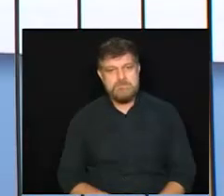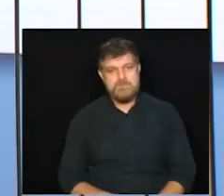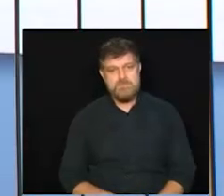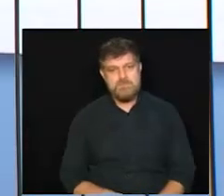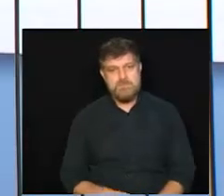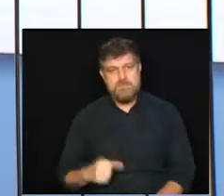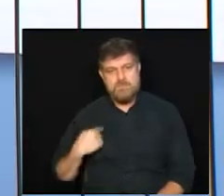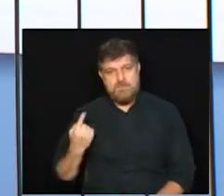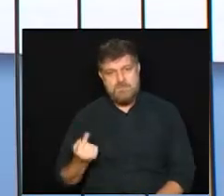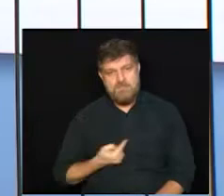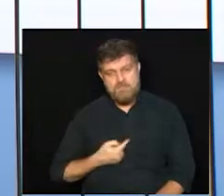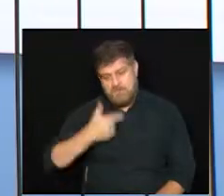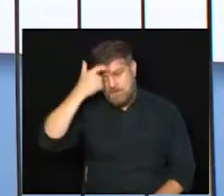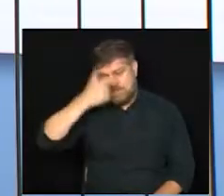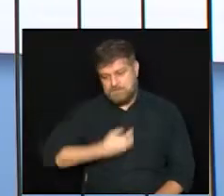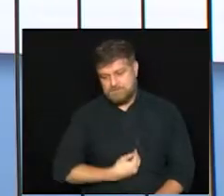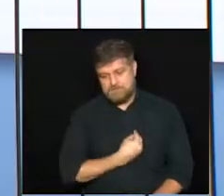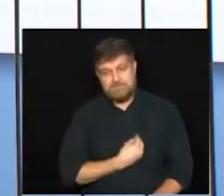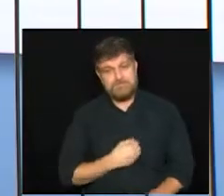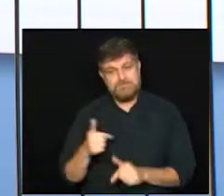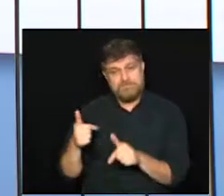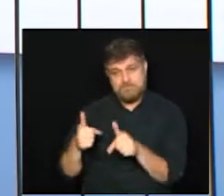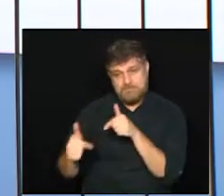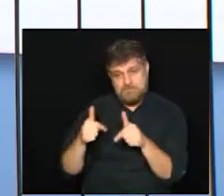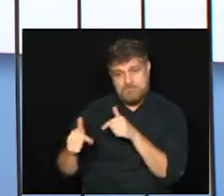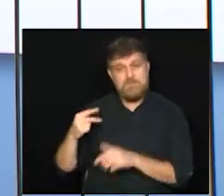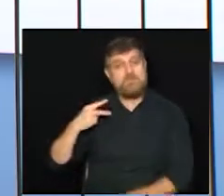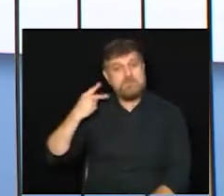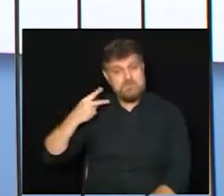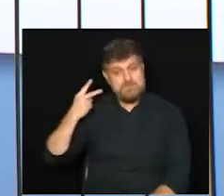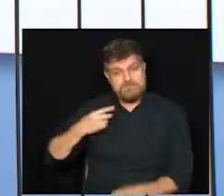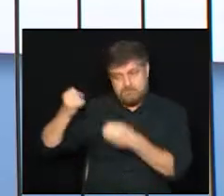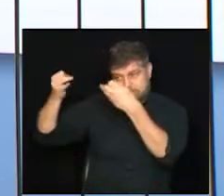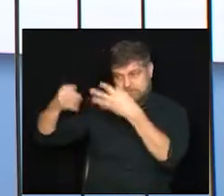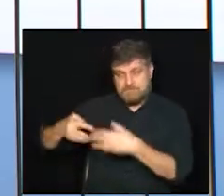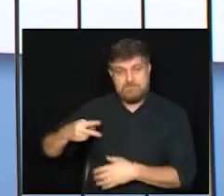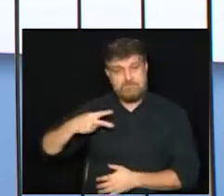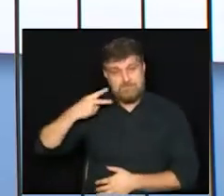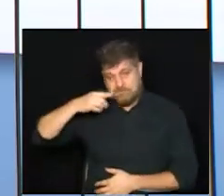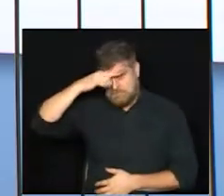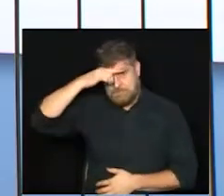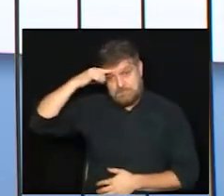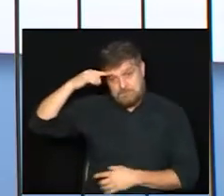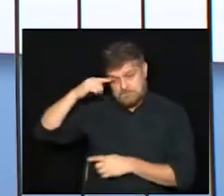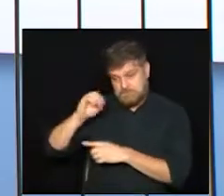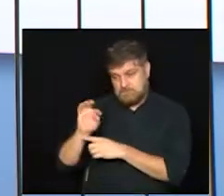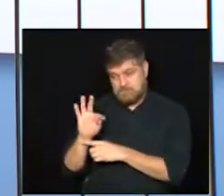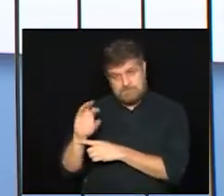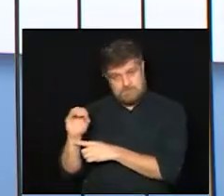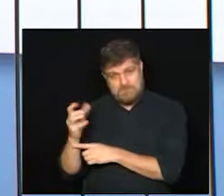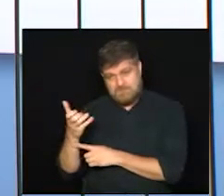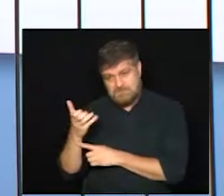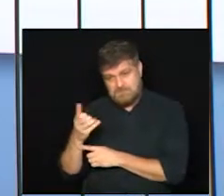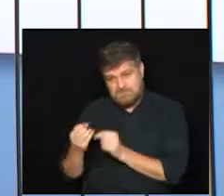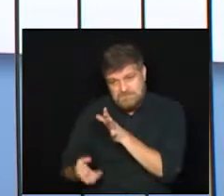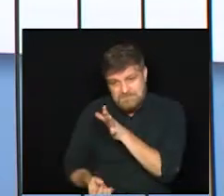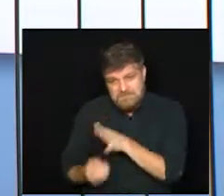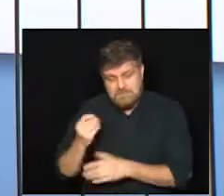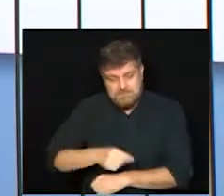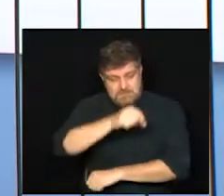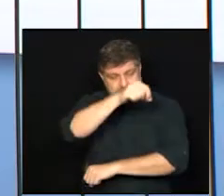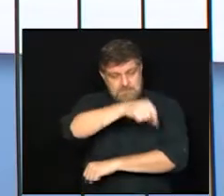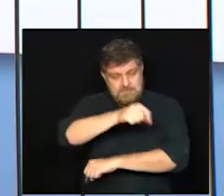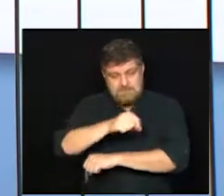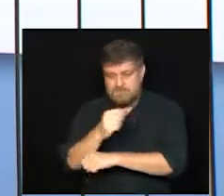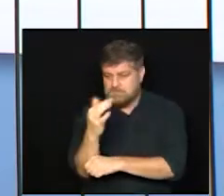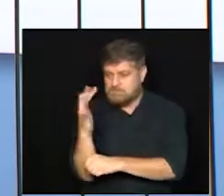E a gente continua por aqui falando do trabalho dos parlamentares, porque o vereador Otto Alejandro quer realizar o reflorestamento